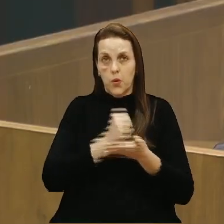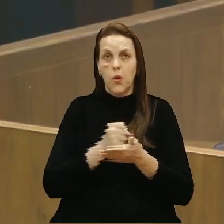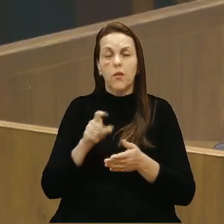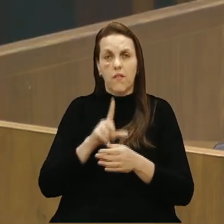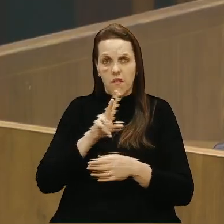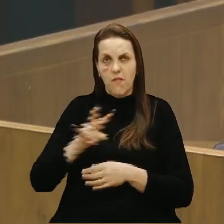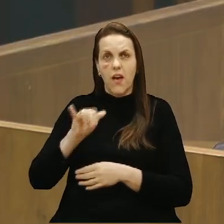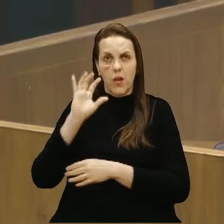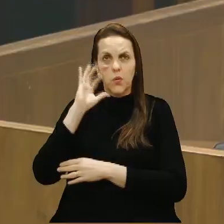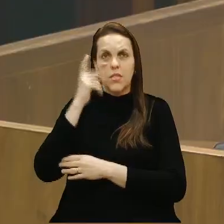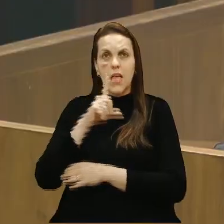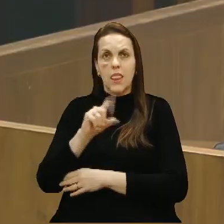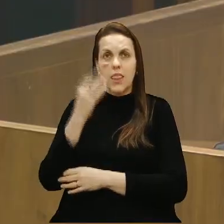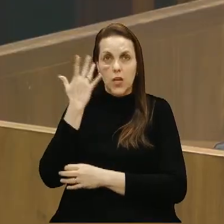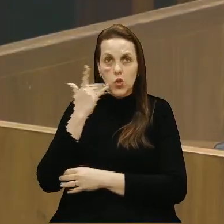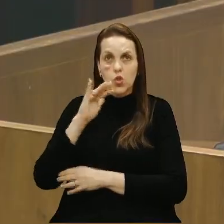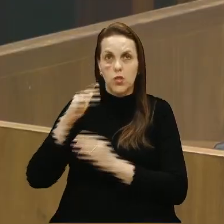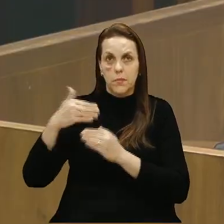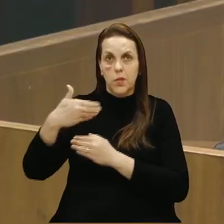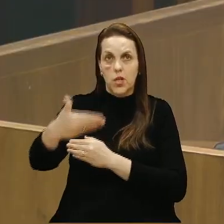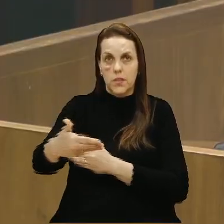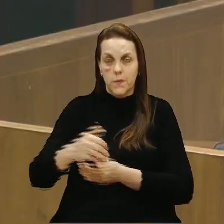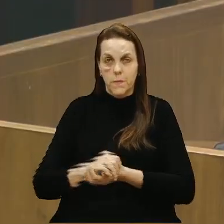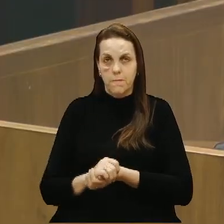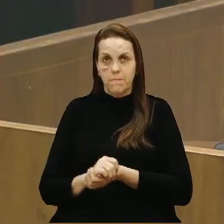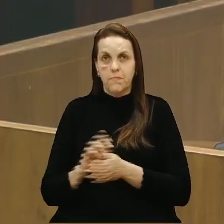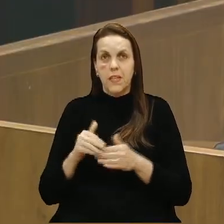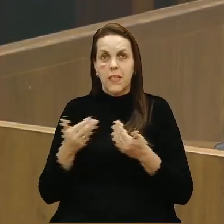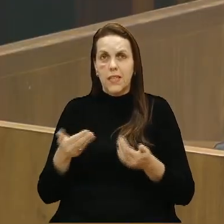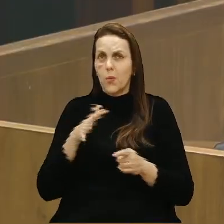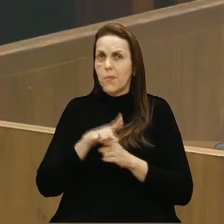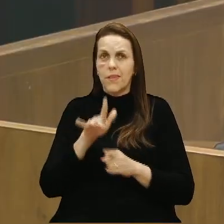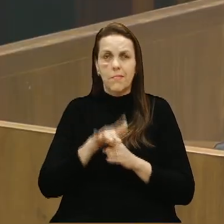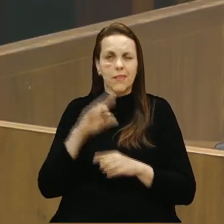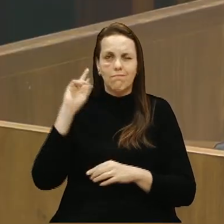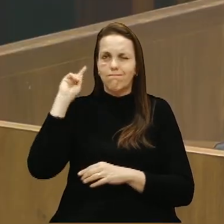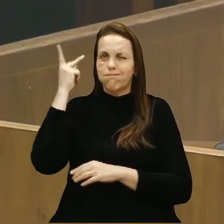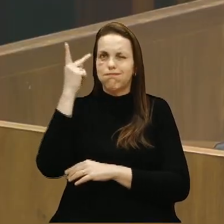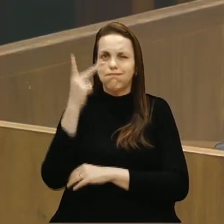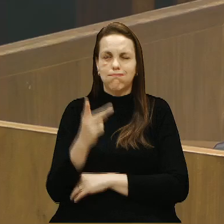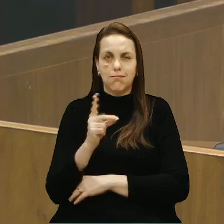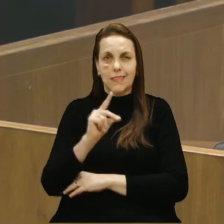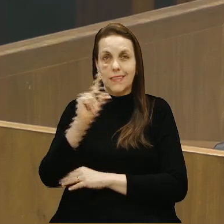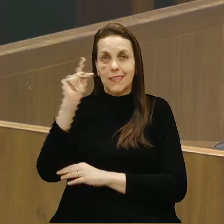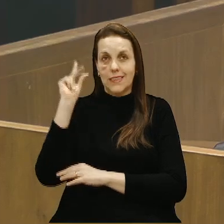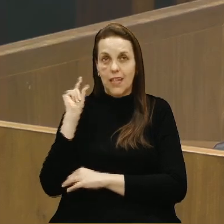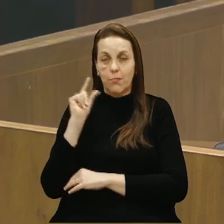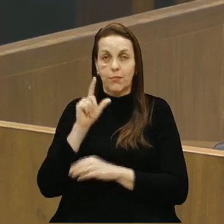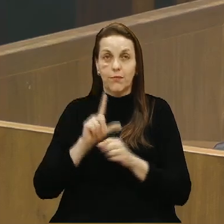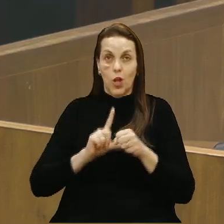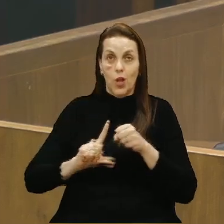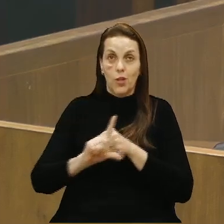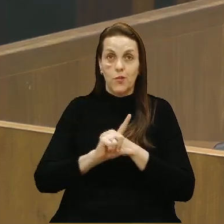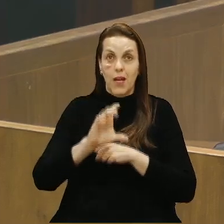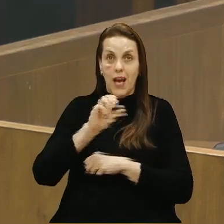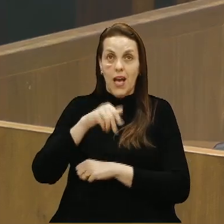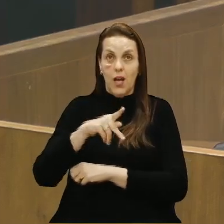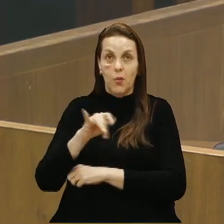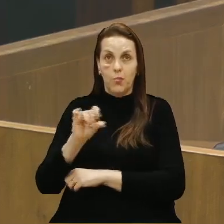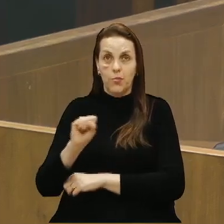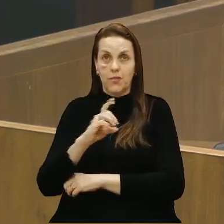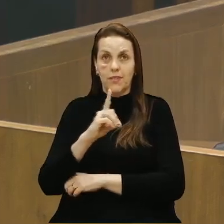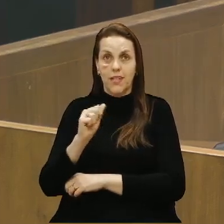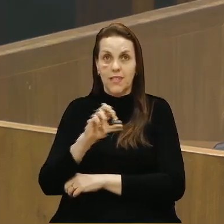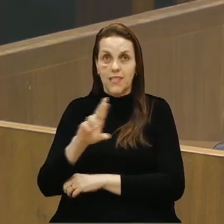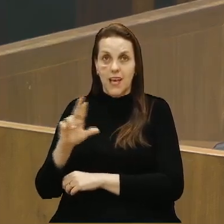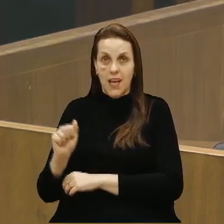nos próximos 10 dias. Portanto, uma demanda histórica dos moradores do loteamento Campos da Serra, que é ter lá espaços de